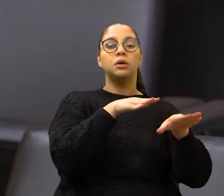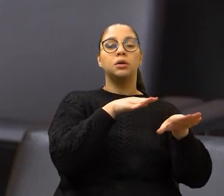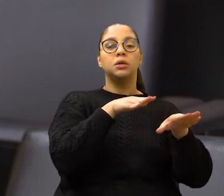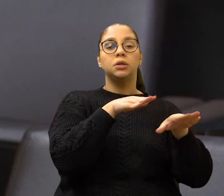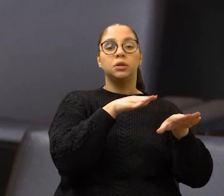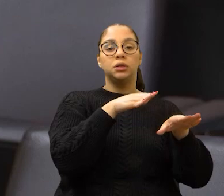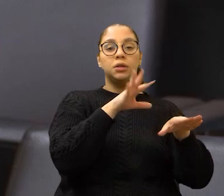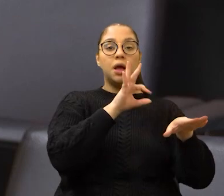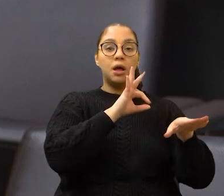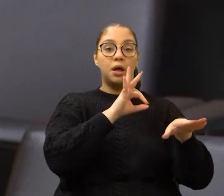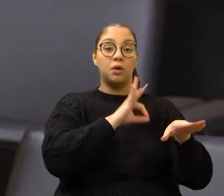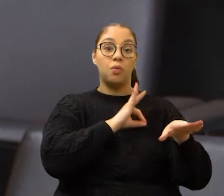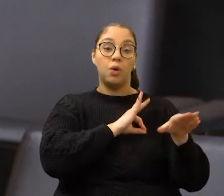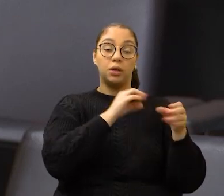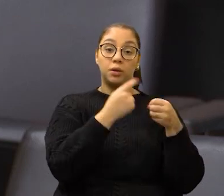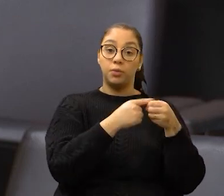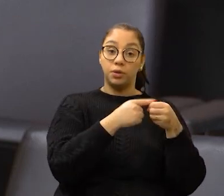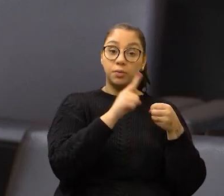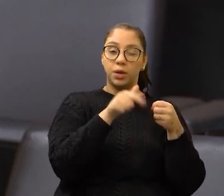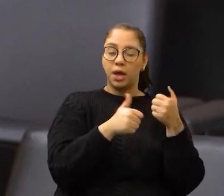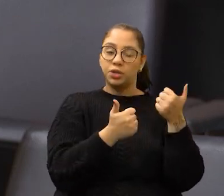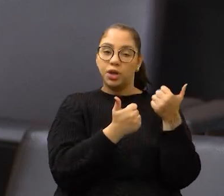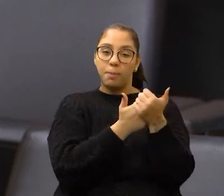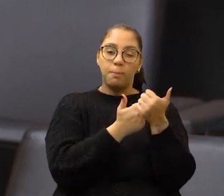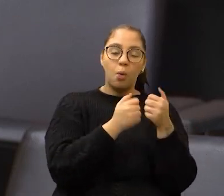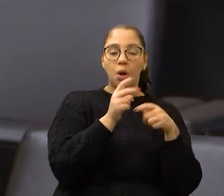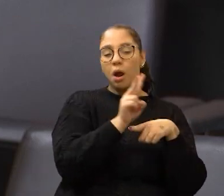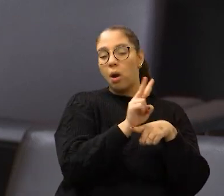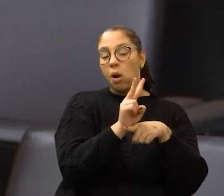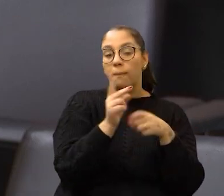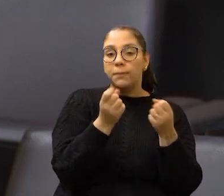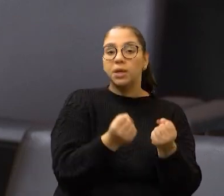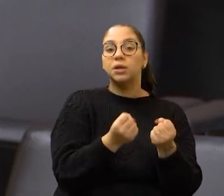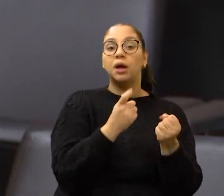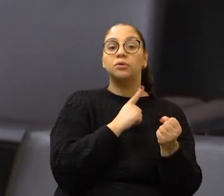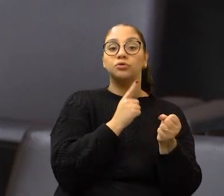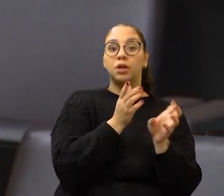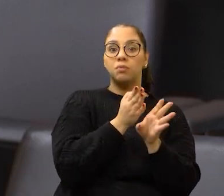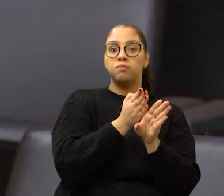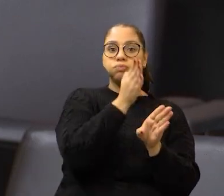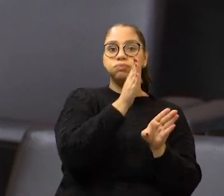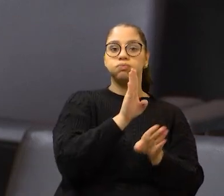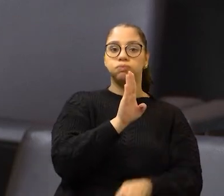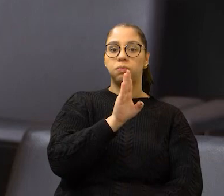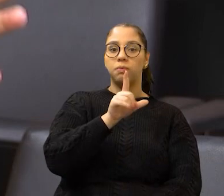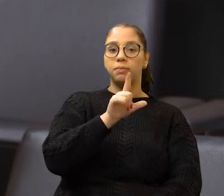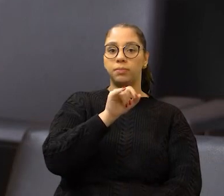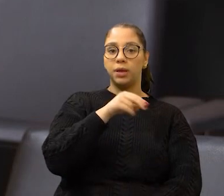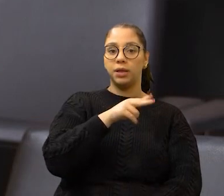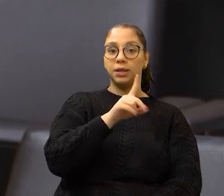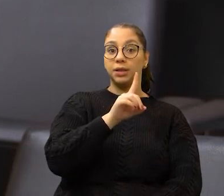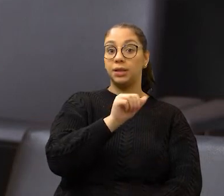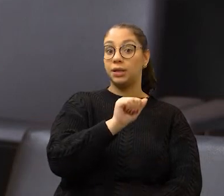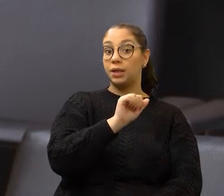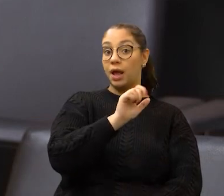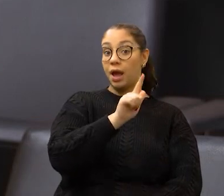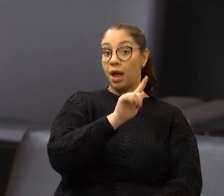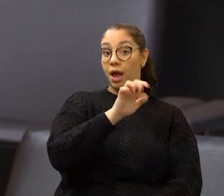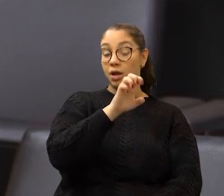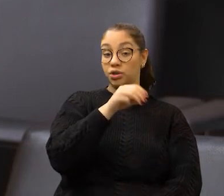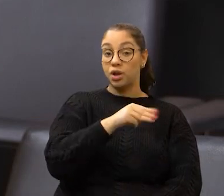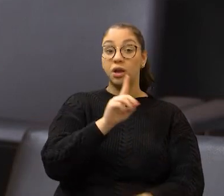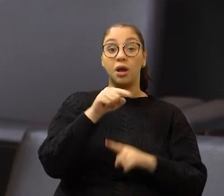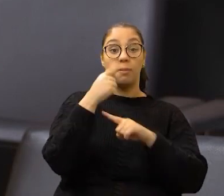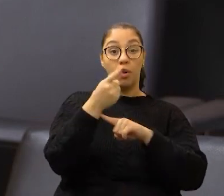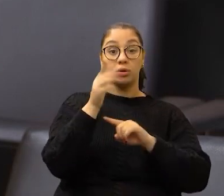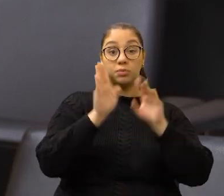carros, não todos os carros, mas aqueles de apoio tático de forma mais pesada, que é a média de 10, 12 carros, esses carros